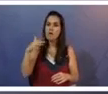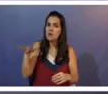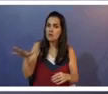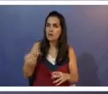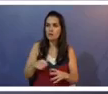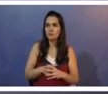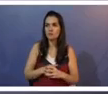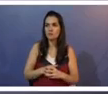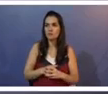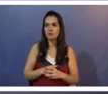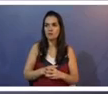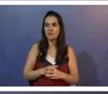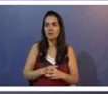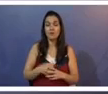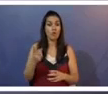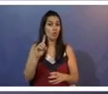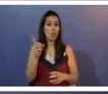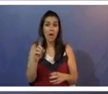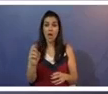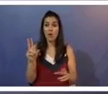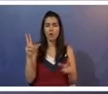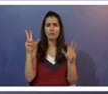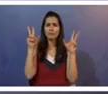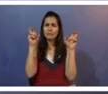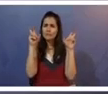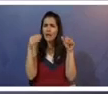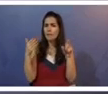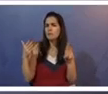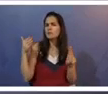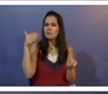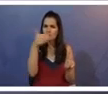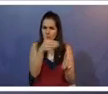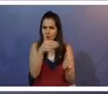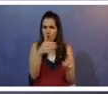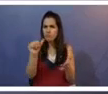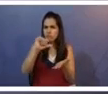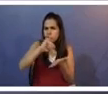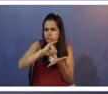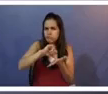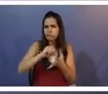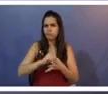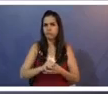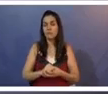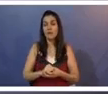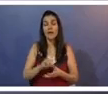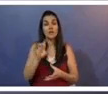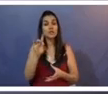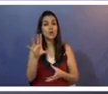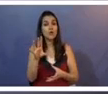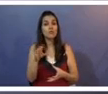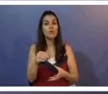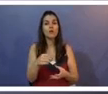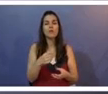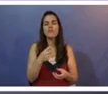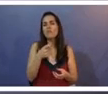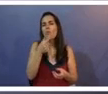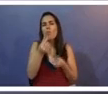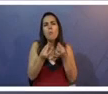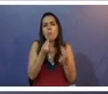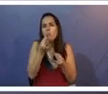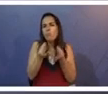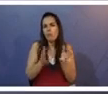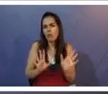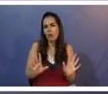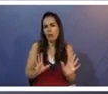não é um tema central. Ele foi comentado. Né? O tema central é o perigo que representa o celular quando